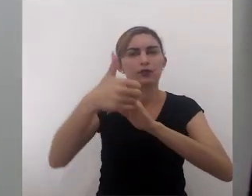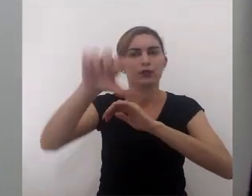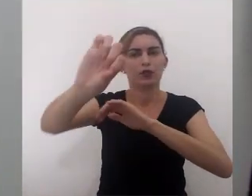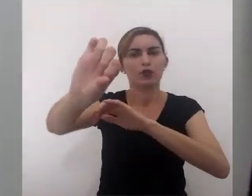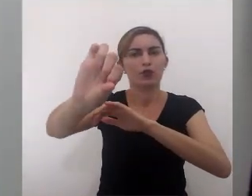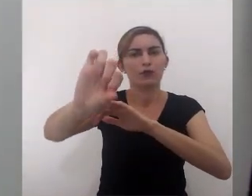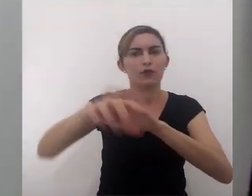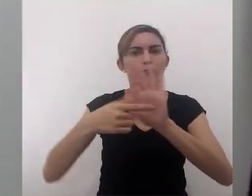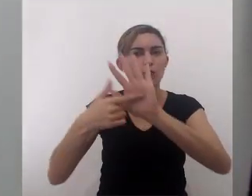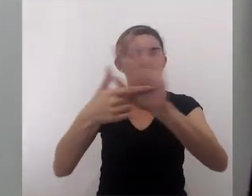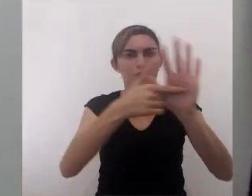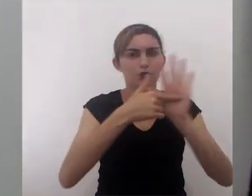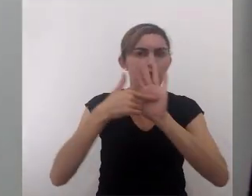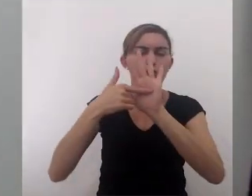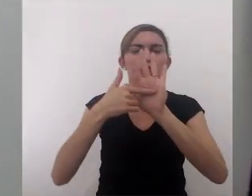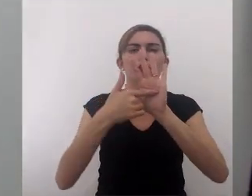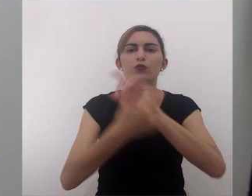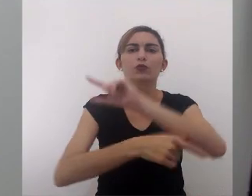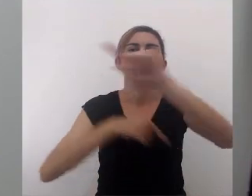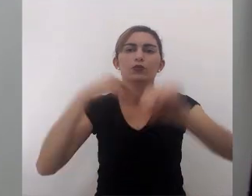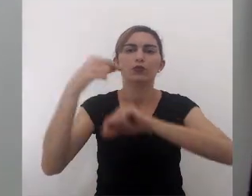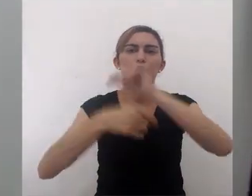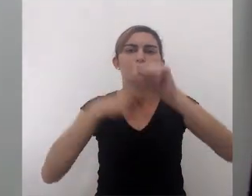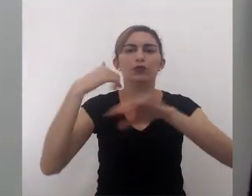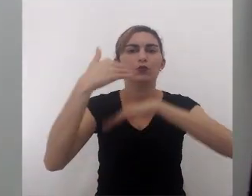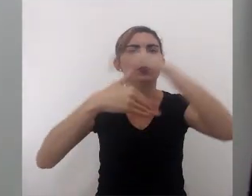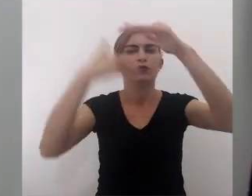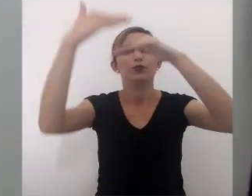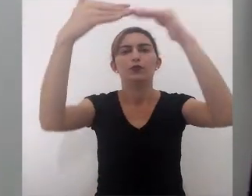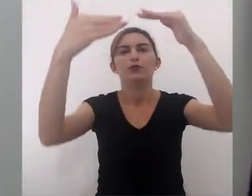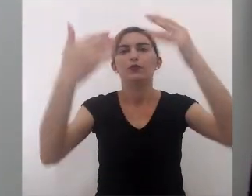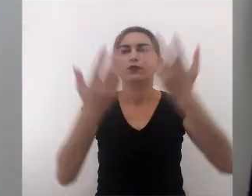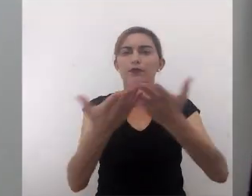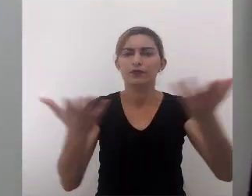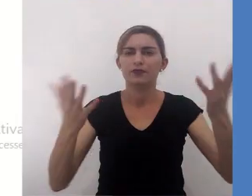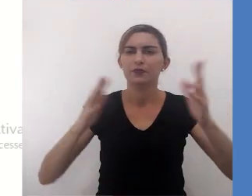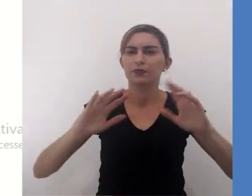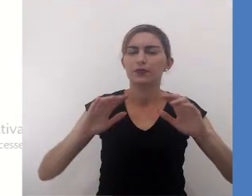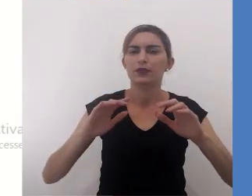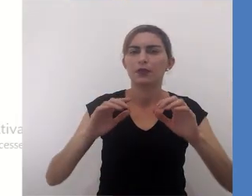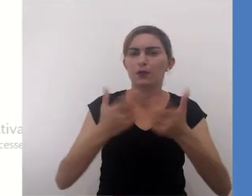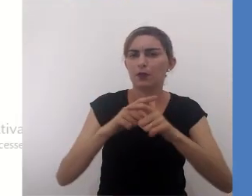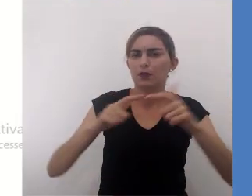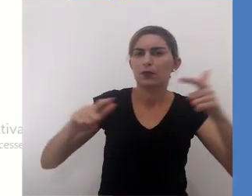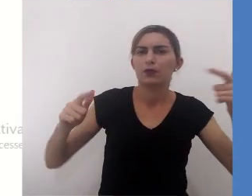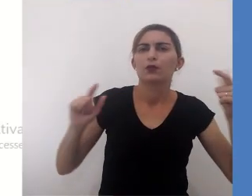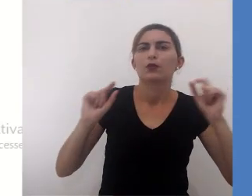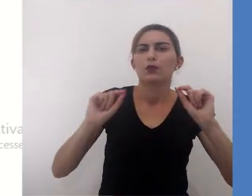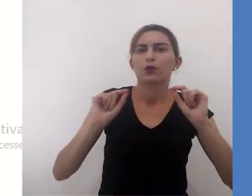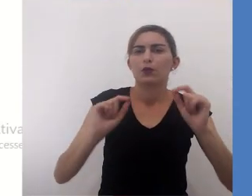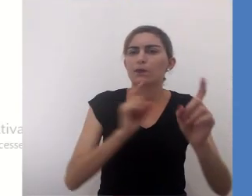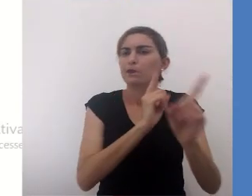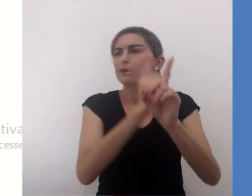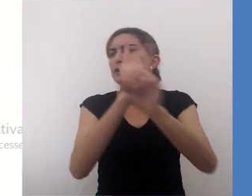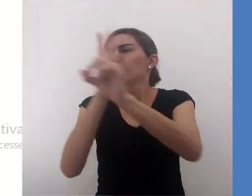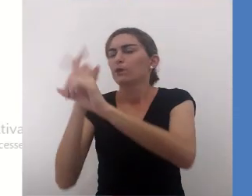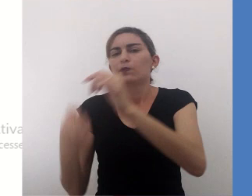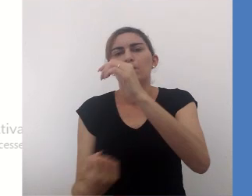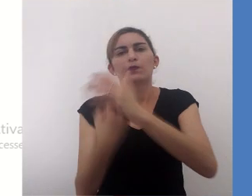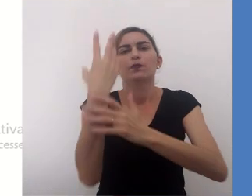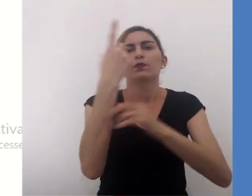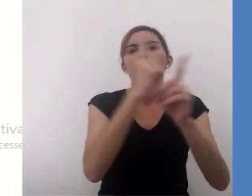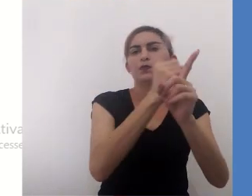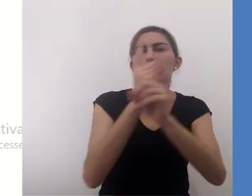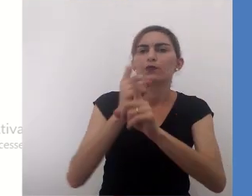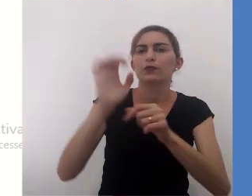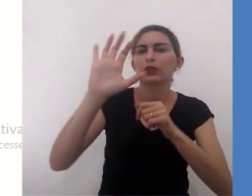que era o quê? Do progresso e das grandes descobertas. No